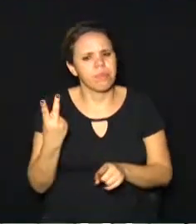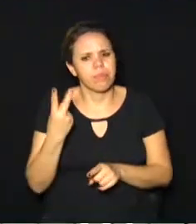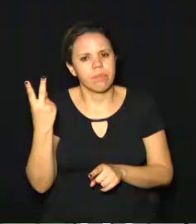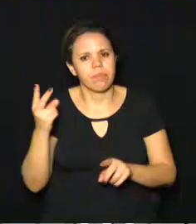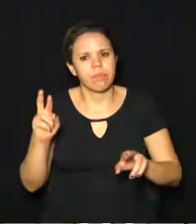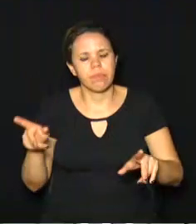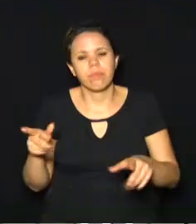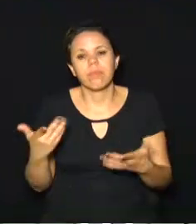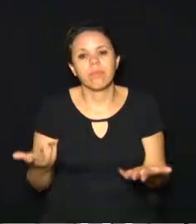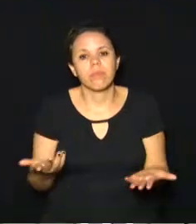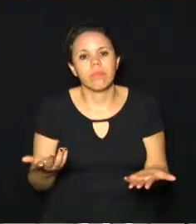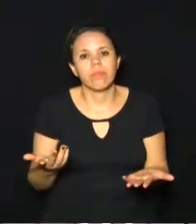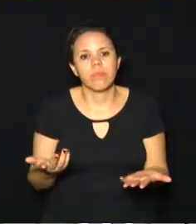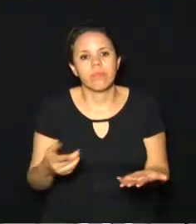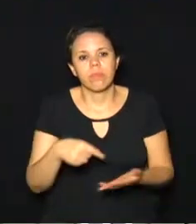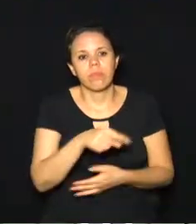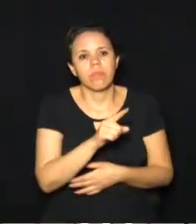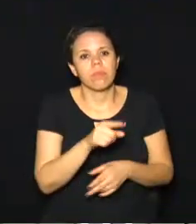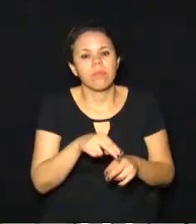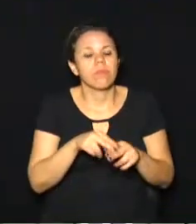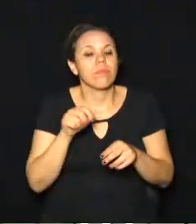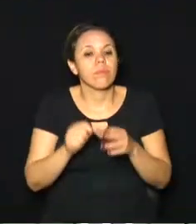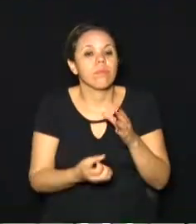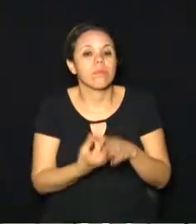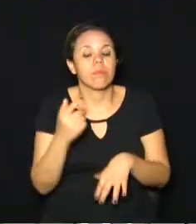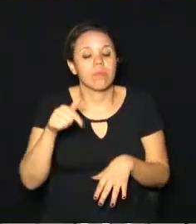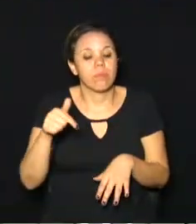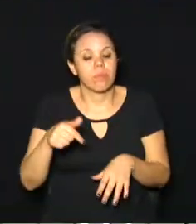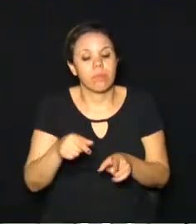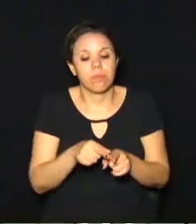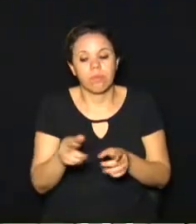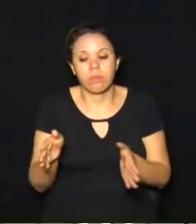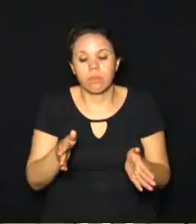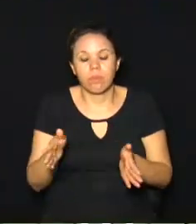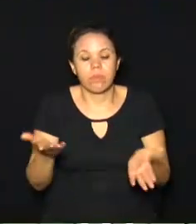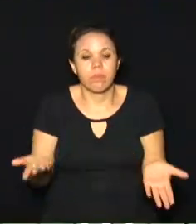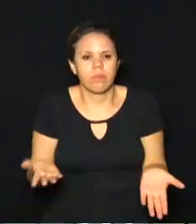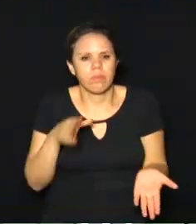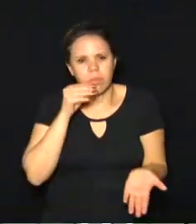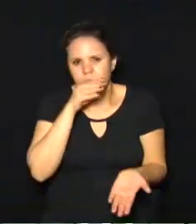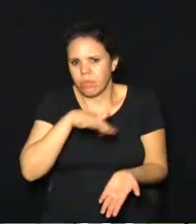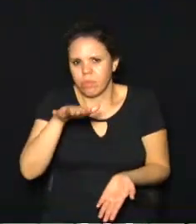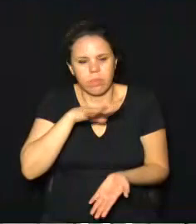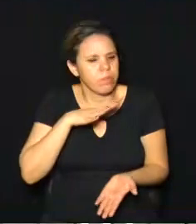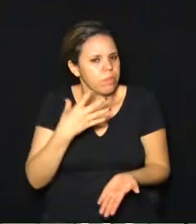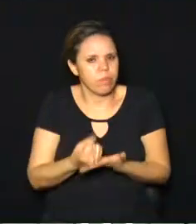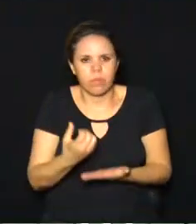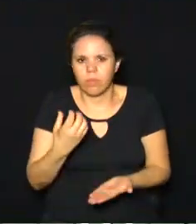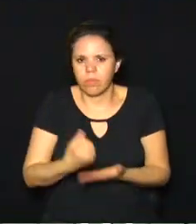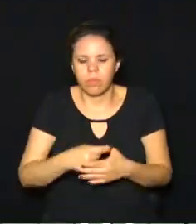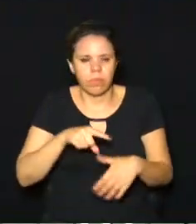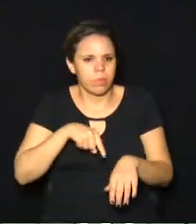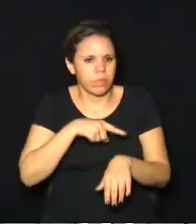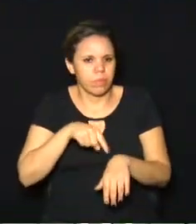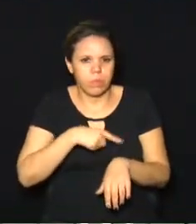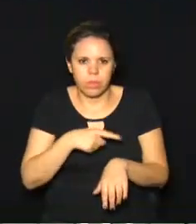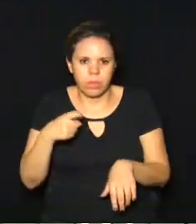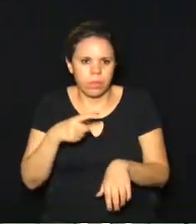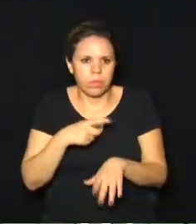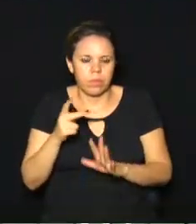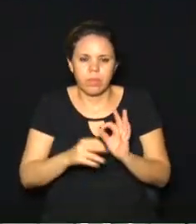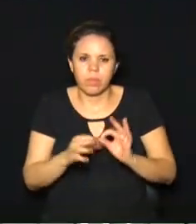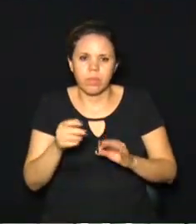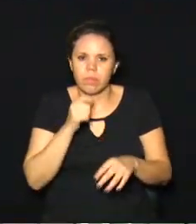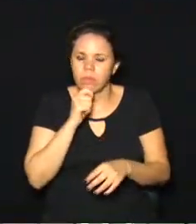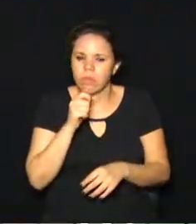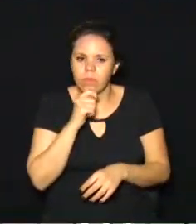O que está ocorrendo no caso da pandemia é que esses servidores não estão recebendo pelas horas complementares, porque elas